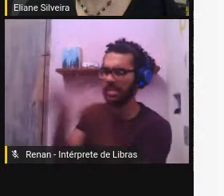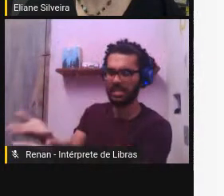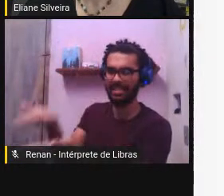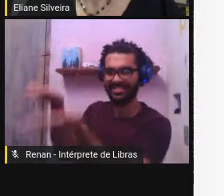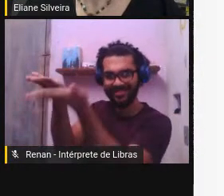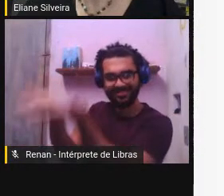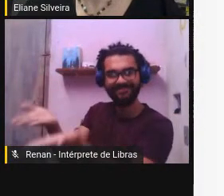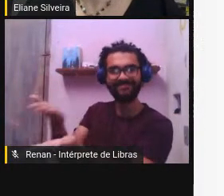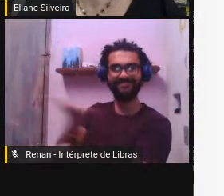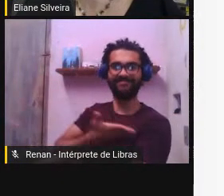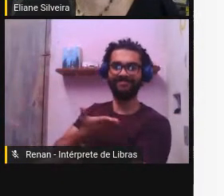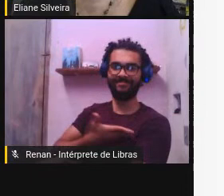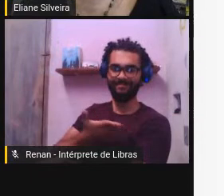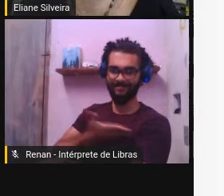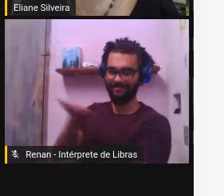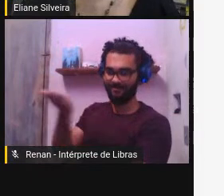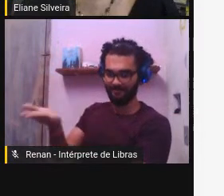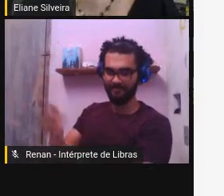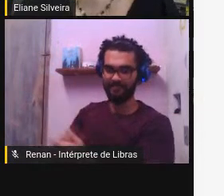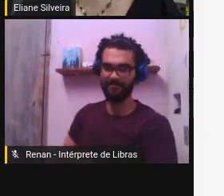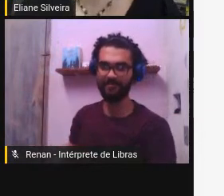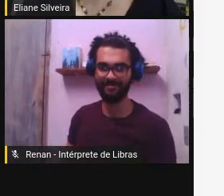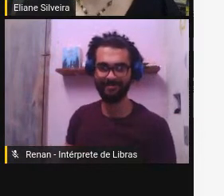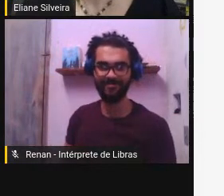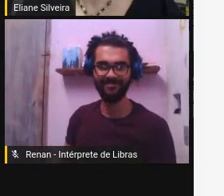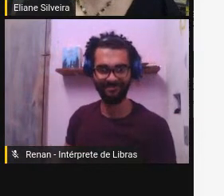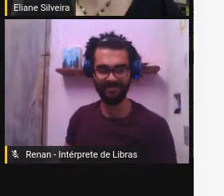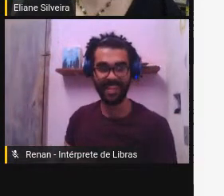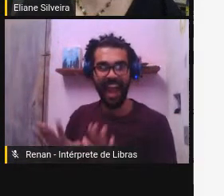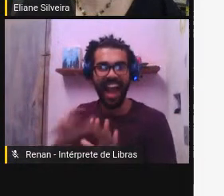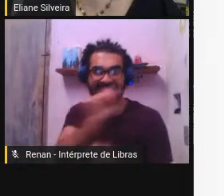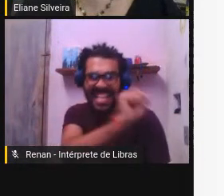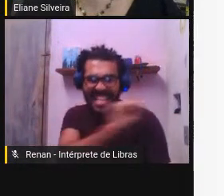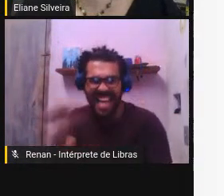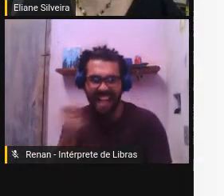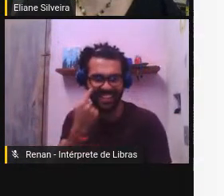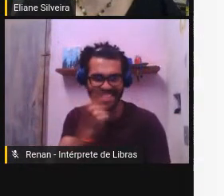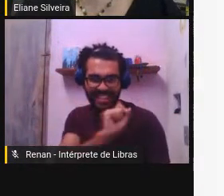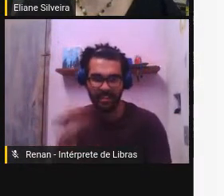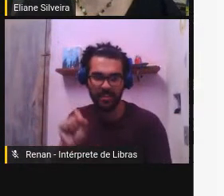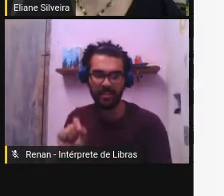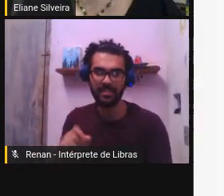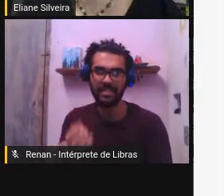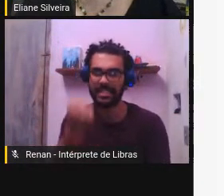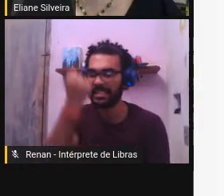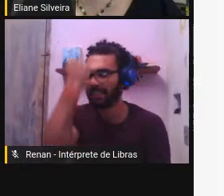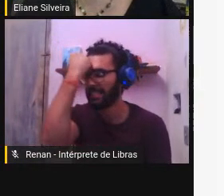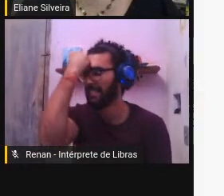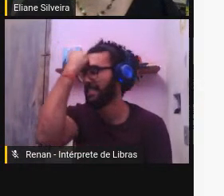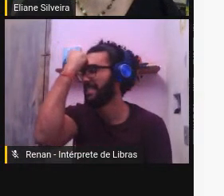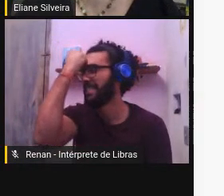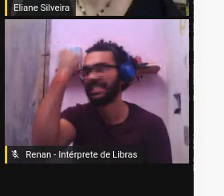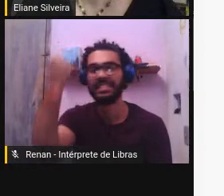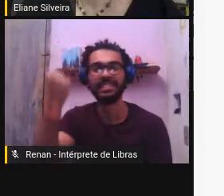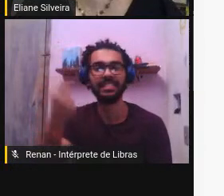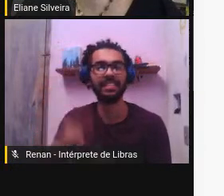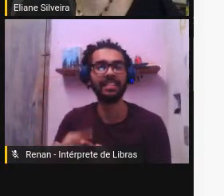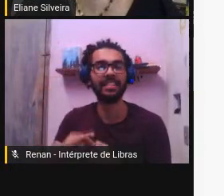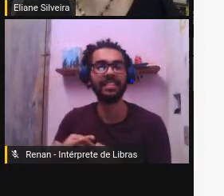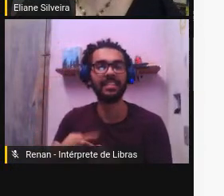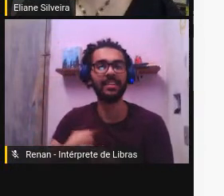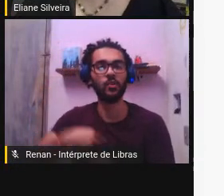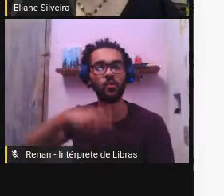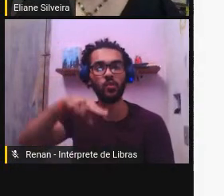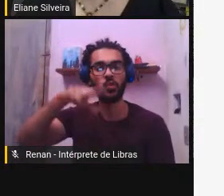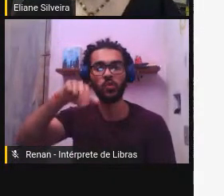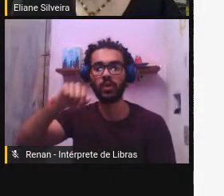colega. E, rasurado embaixo, ele diz, o que só me arrependo de nunca ter feito por ocasião de, e daí